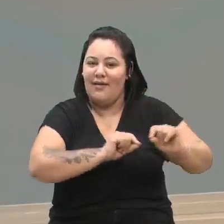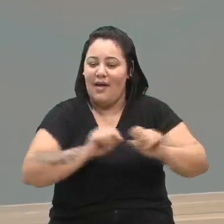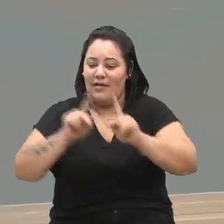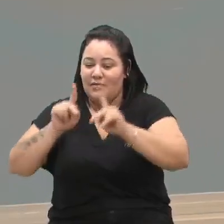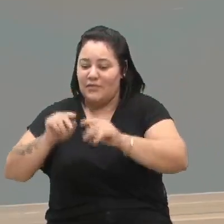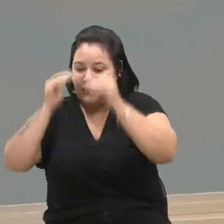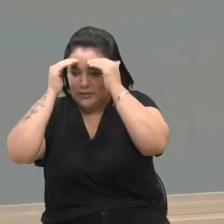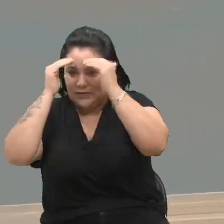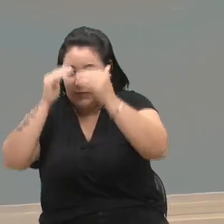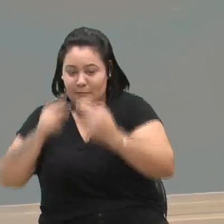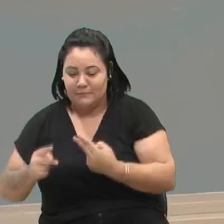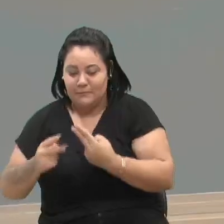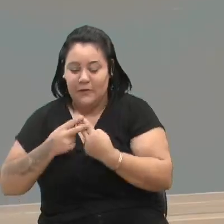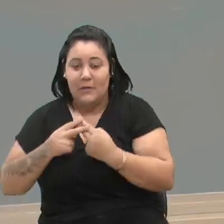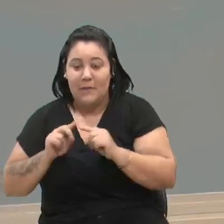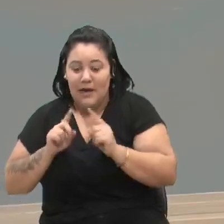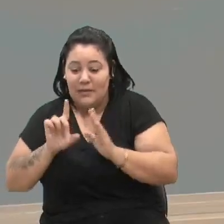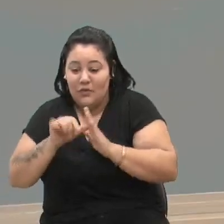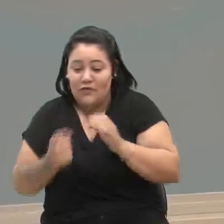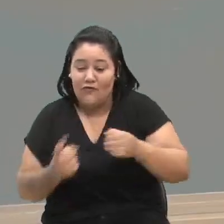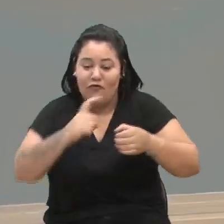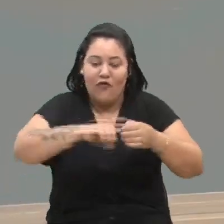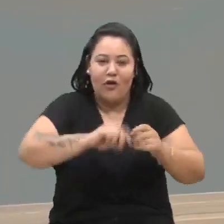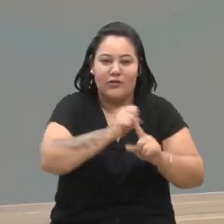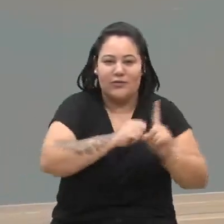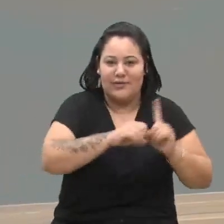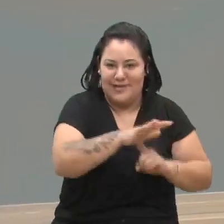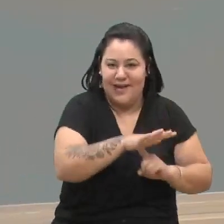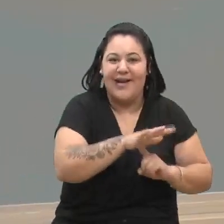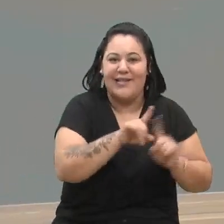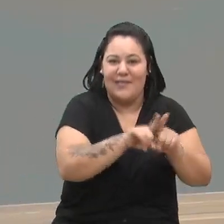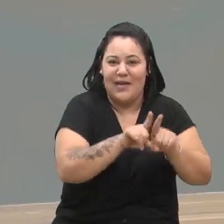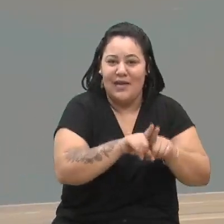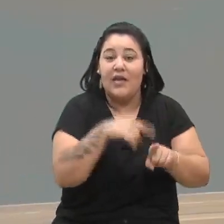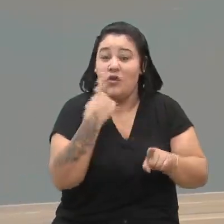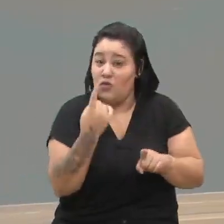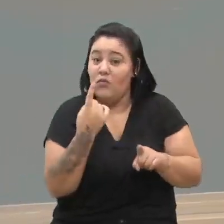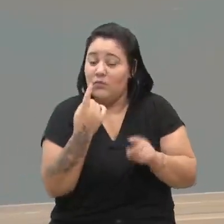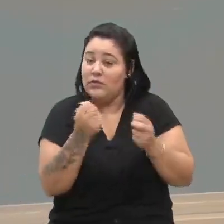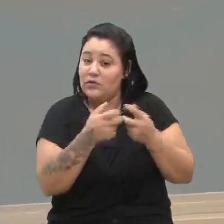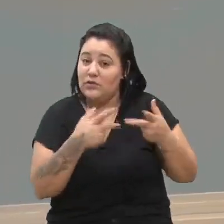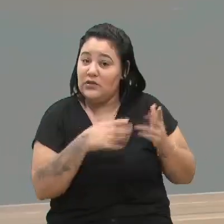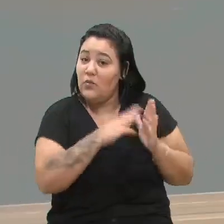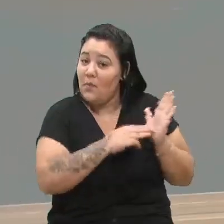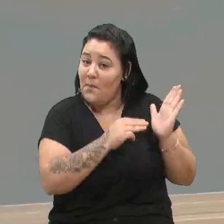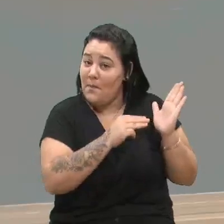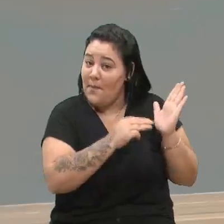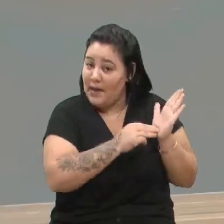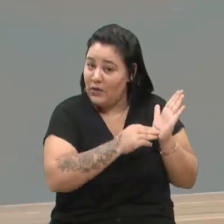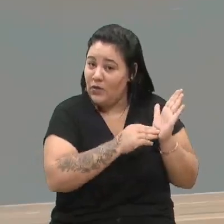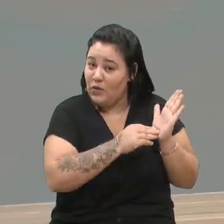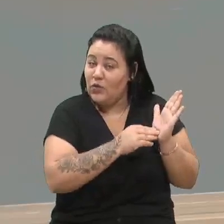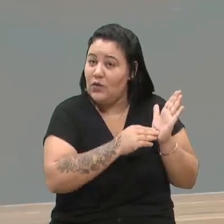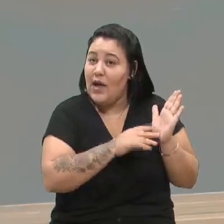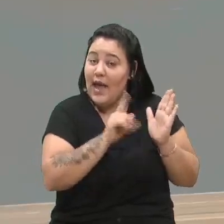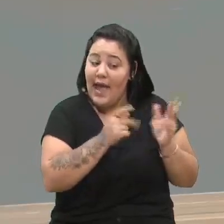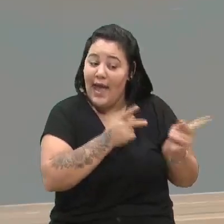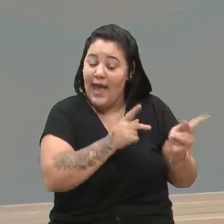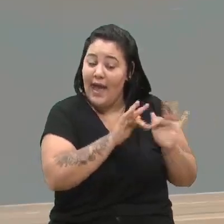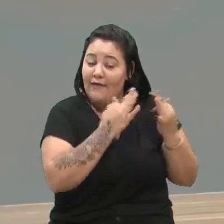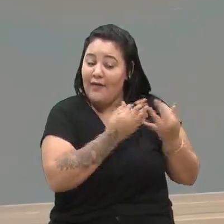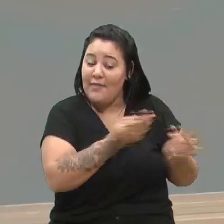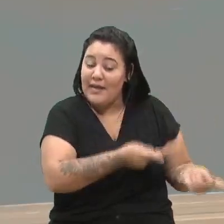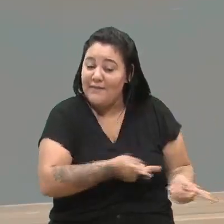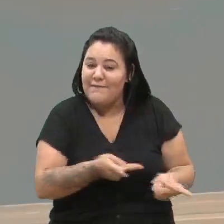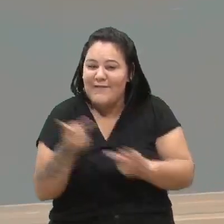mas se ressocializam. E uma dessas questões do método APAC é que a família visite e tem que ser a